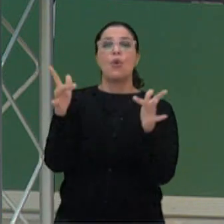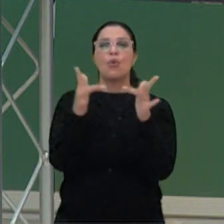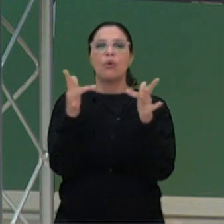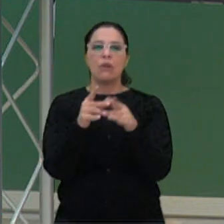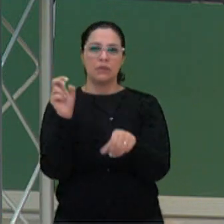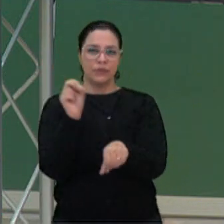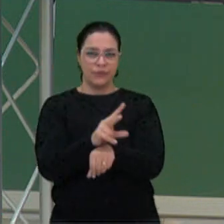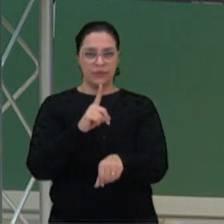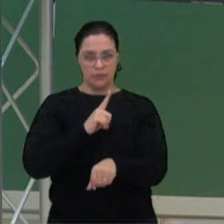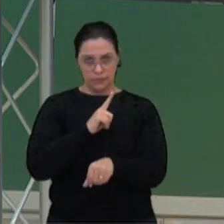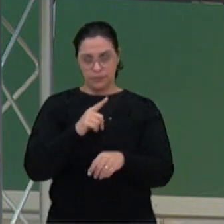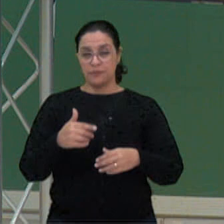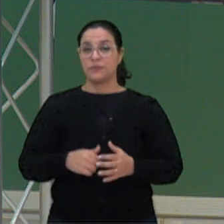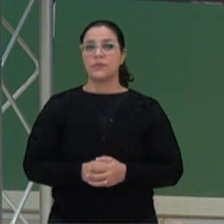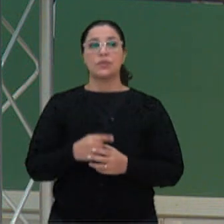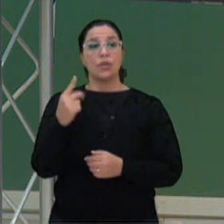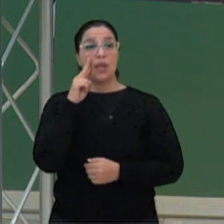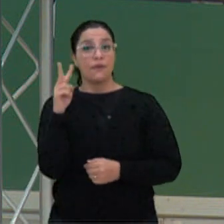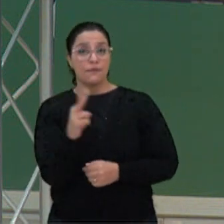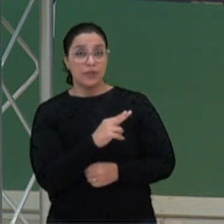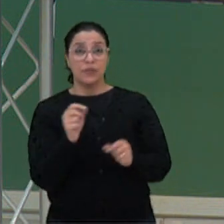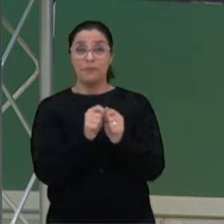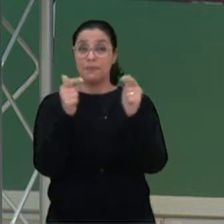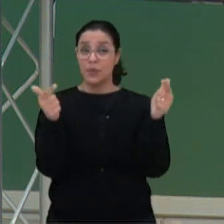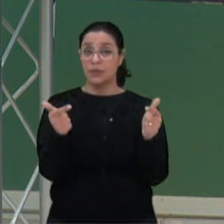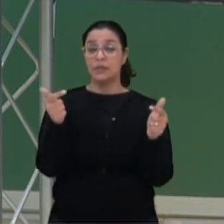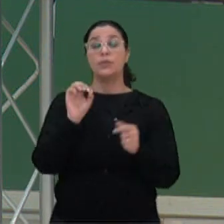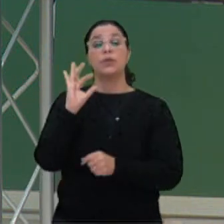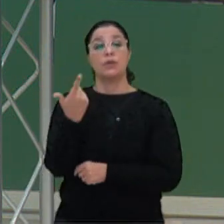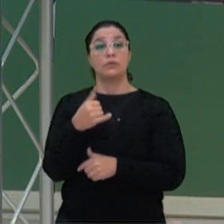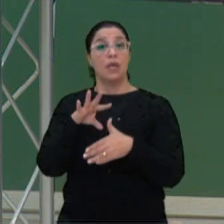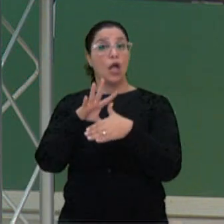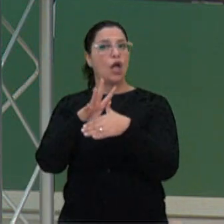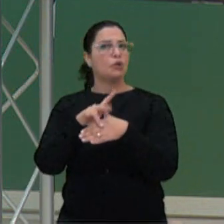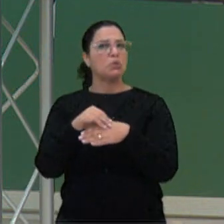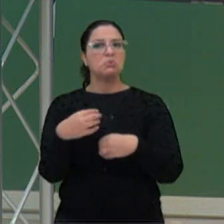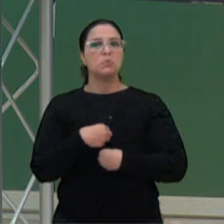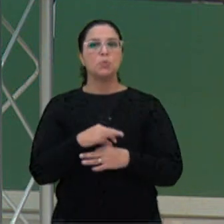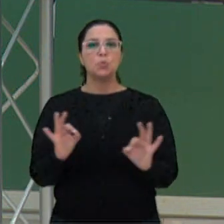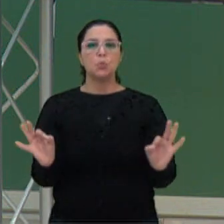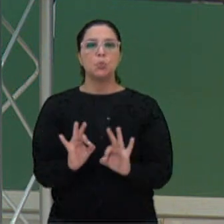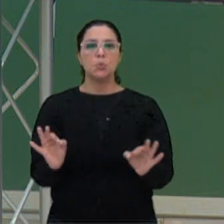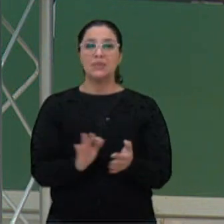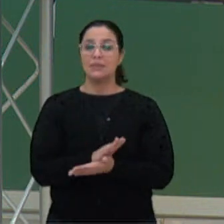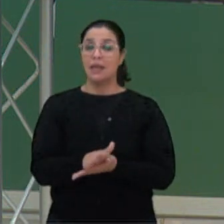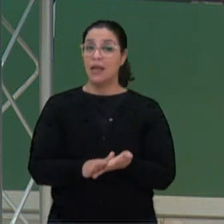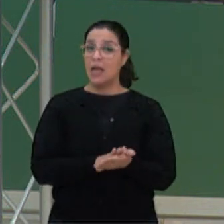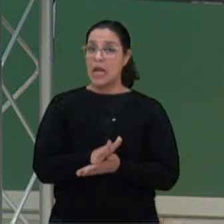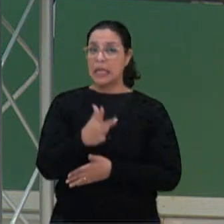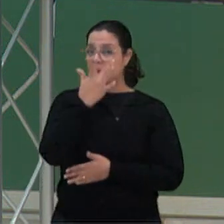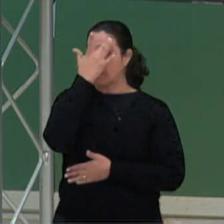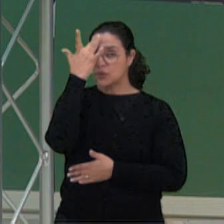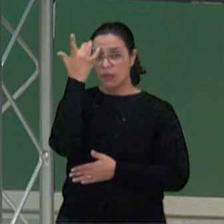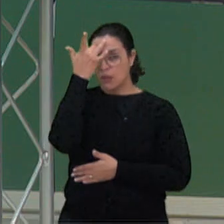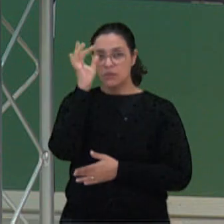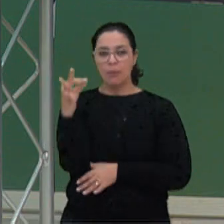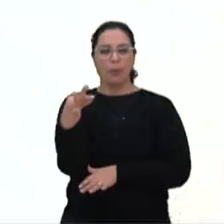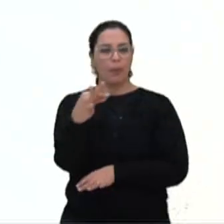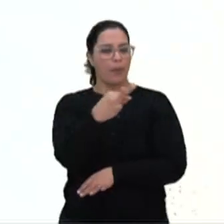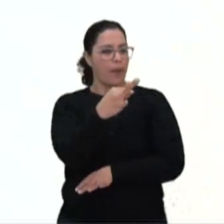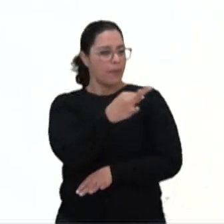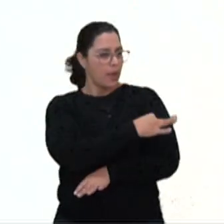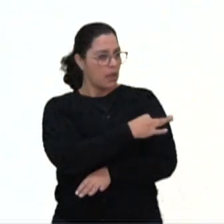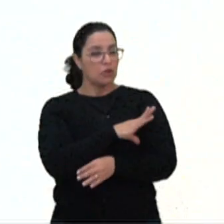contaminação com o vírus. Olha só, gente, a maioria das vezes a doença não tem sintoma nenhum. Então a pessoa nem sabe que pegou a